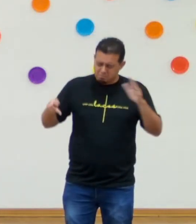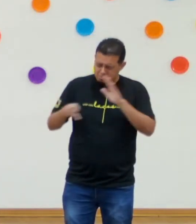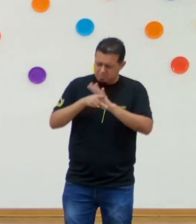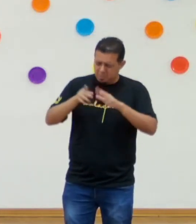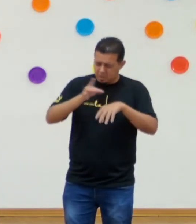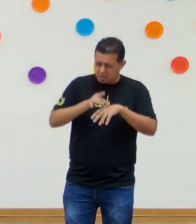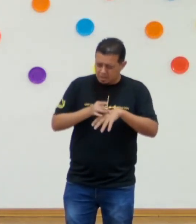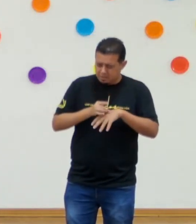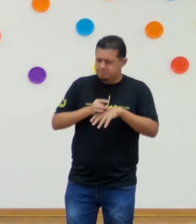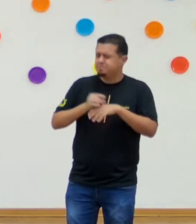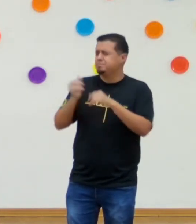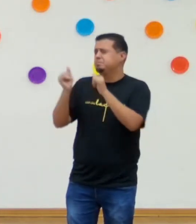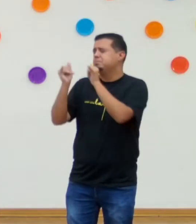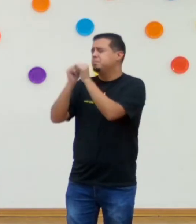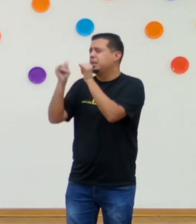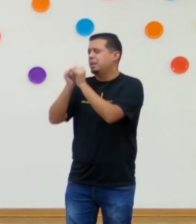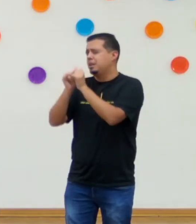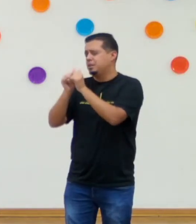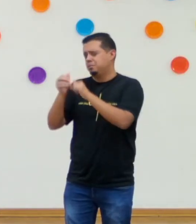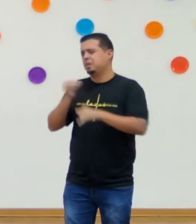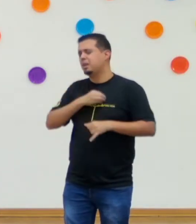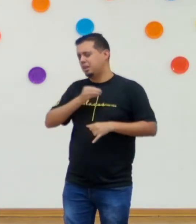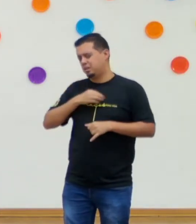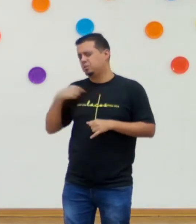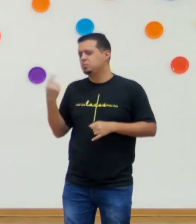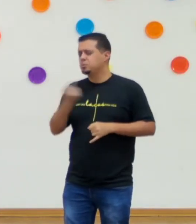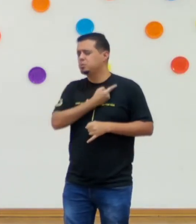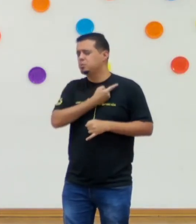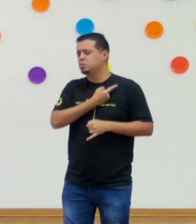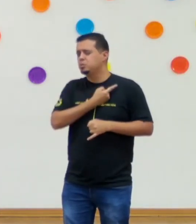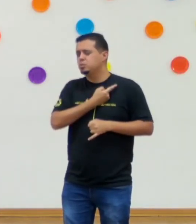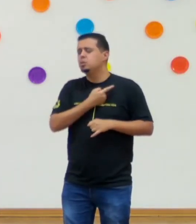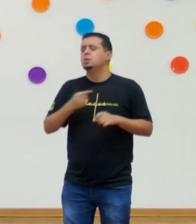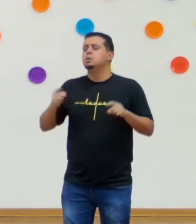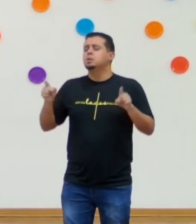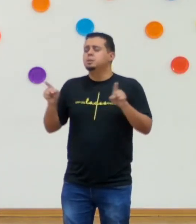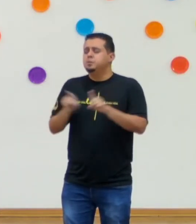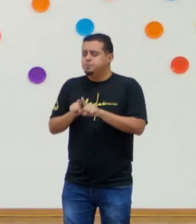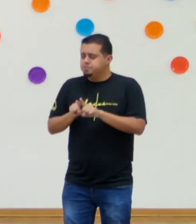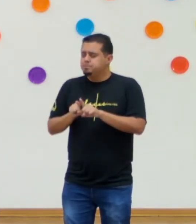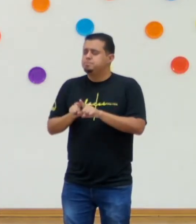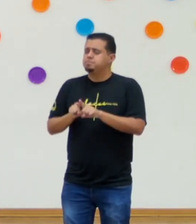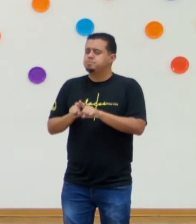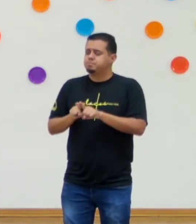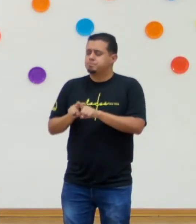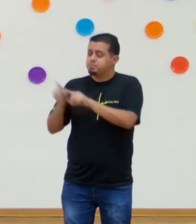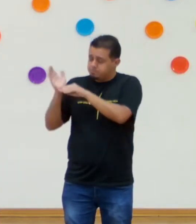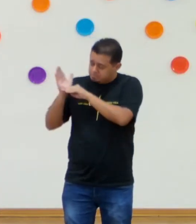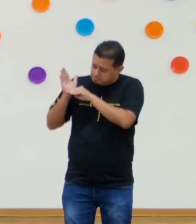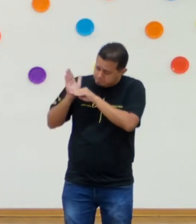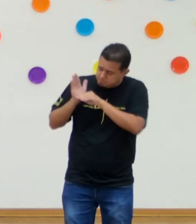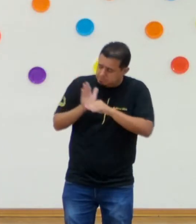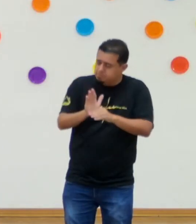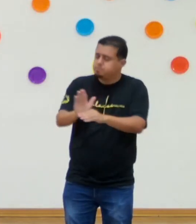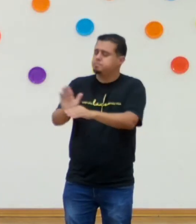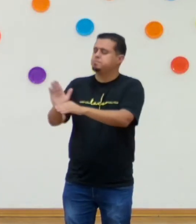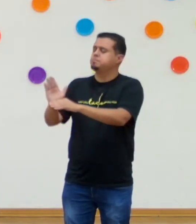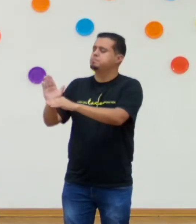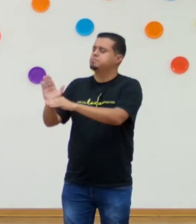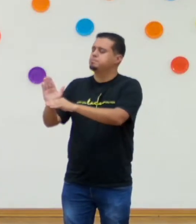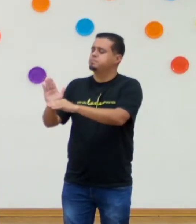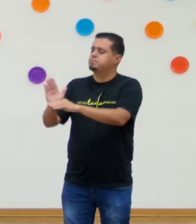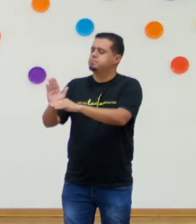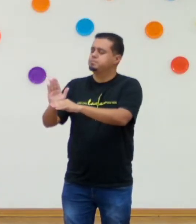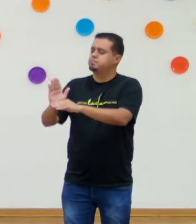que o Senhor perdoe os nossos pecados. E também, ó Pai, possa ajudar a